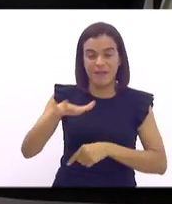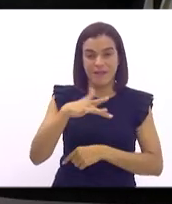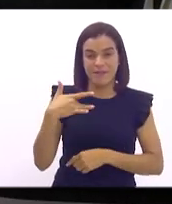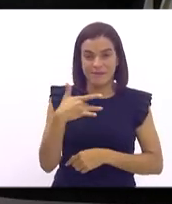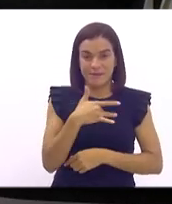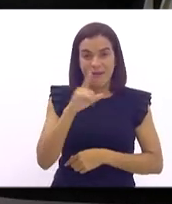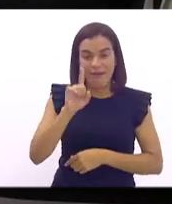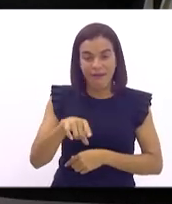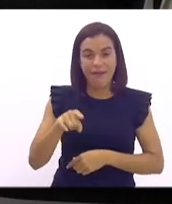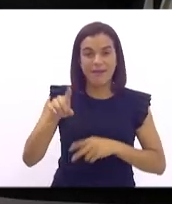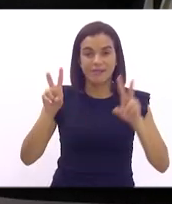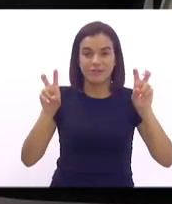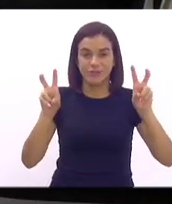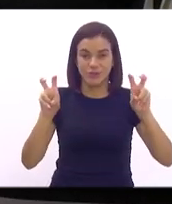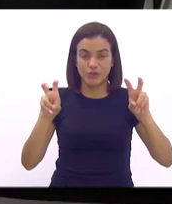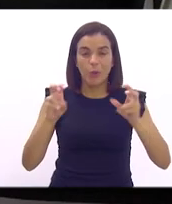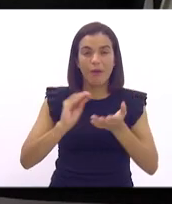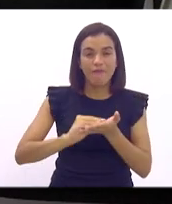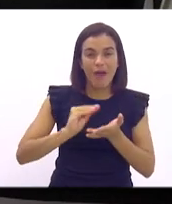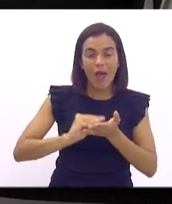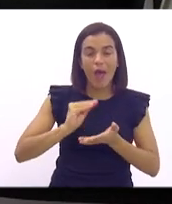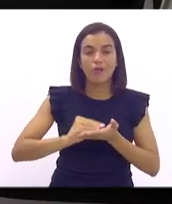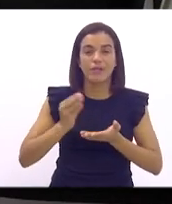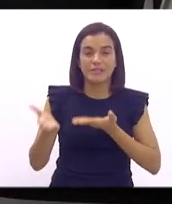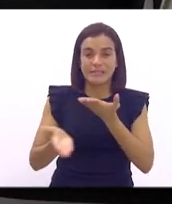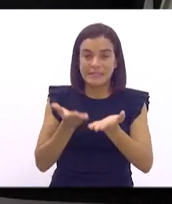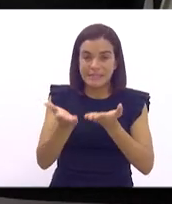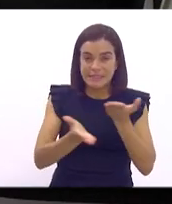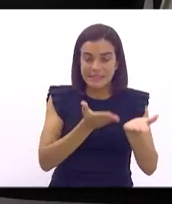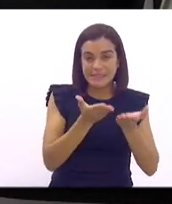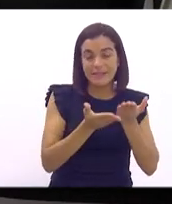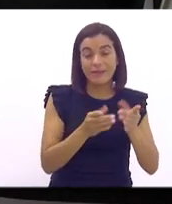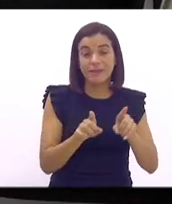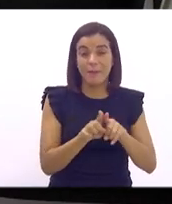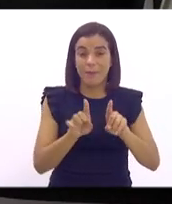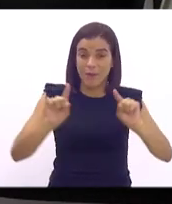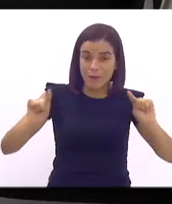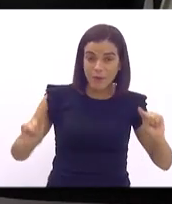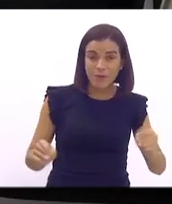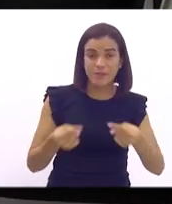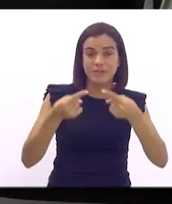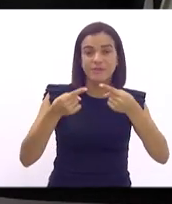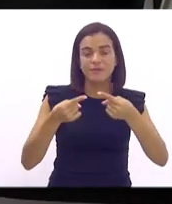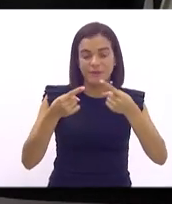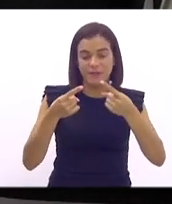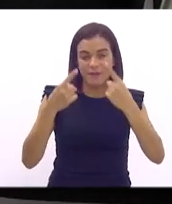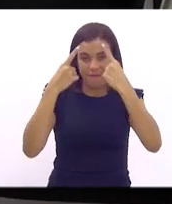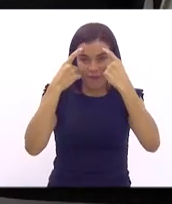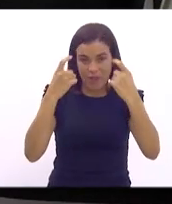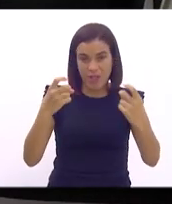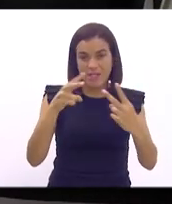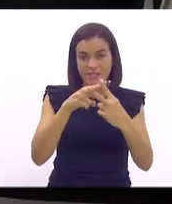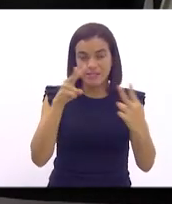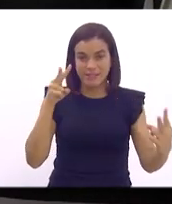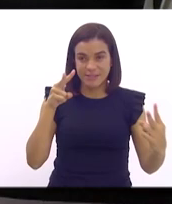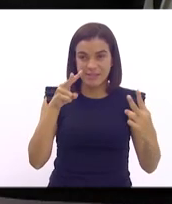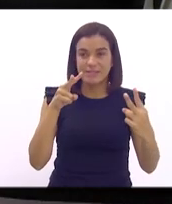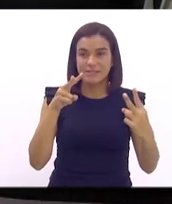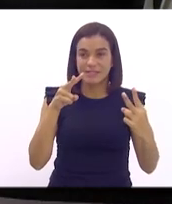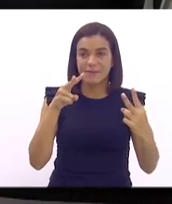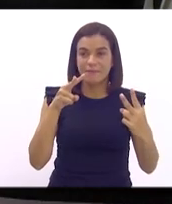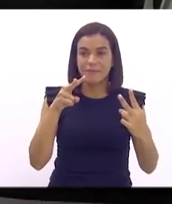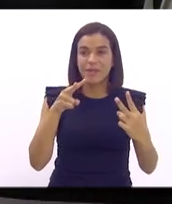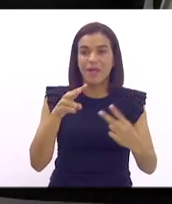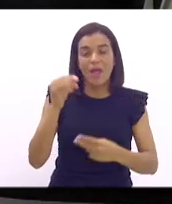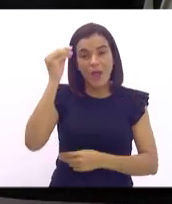hoje é essa questão do sucateamento, da falta de serviços. E o grande desafio na violência cibernética é